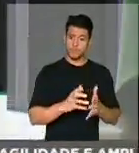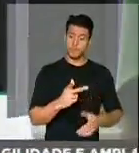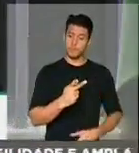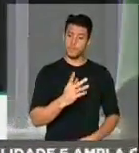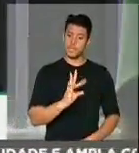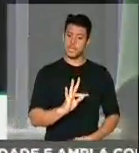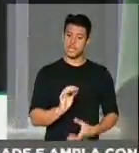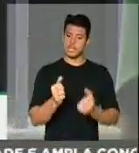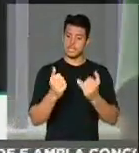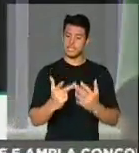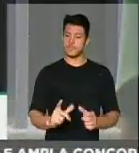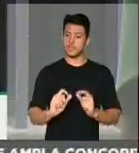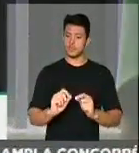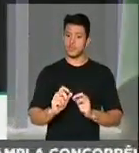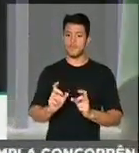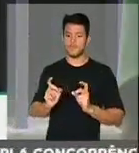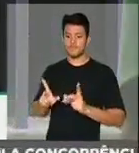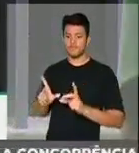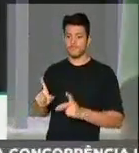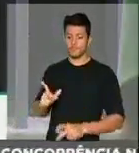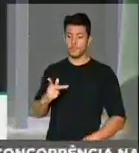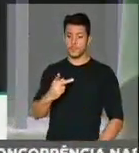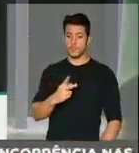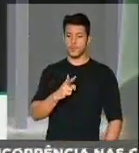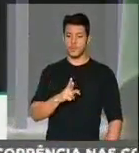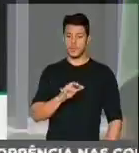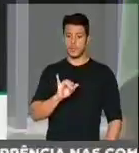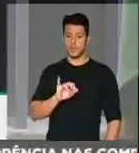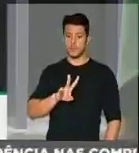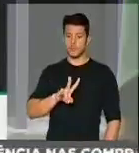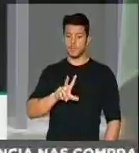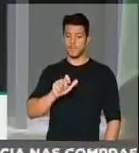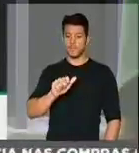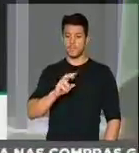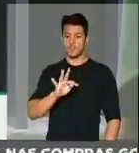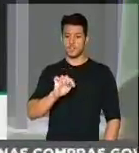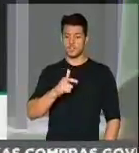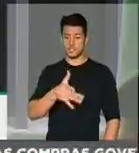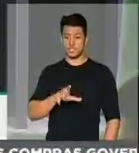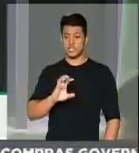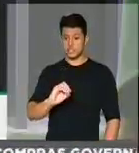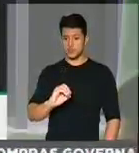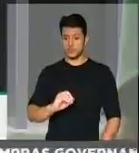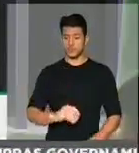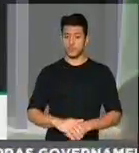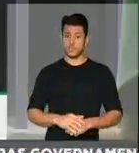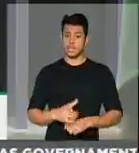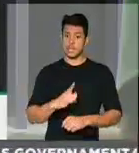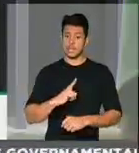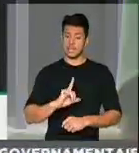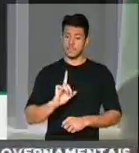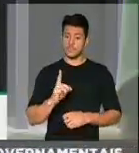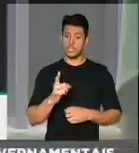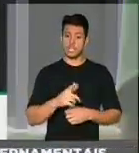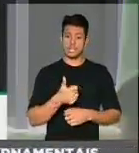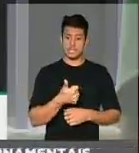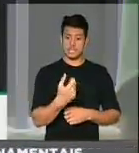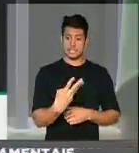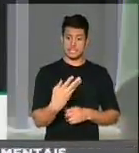das privatizações. Falaram e tiveram 13 anos para reestatizar e nada